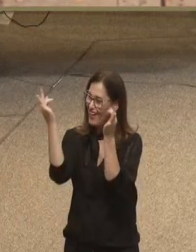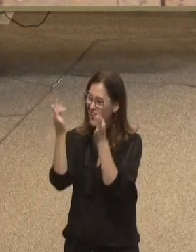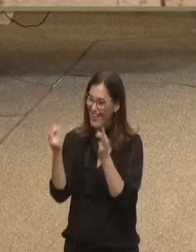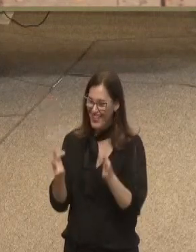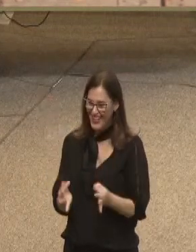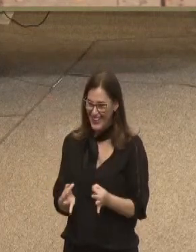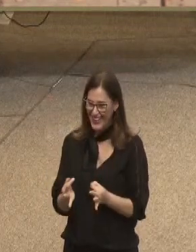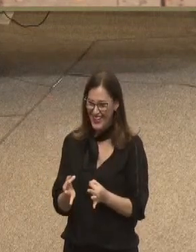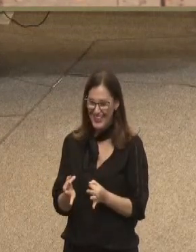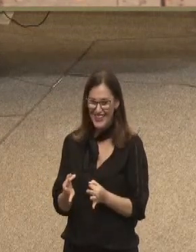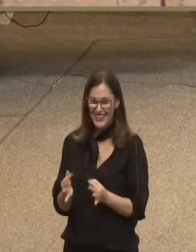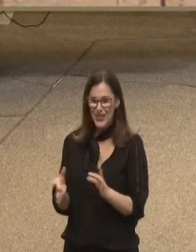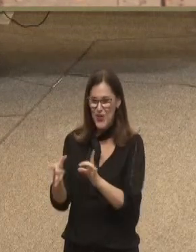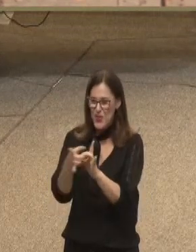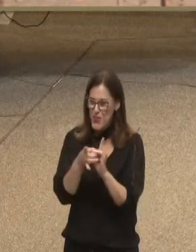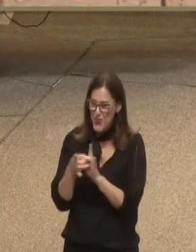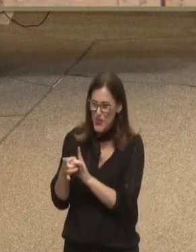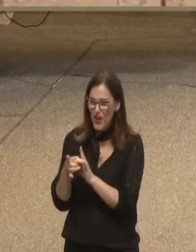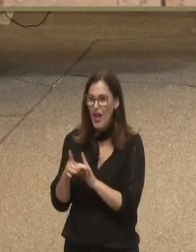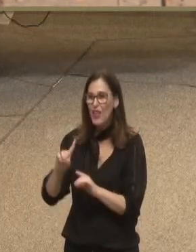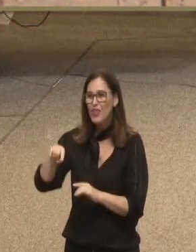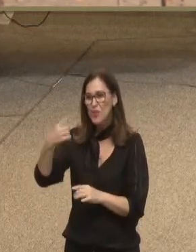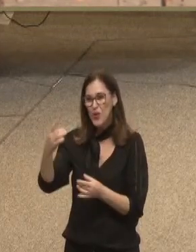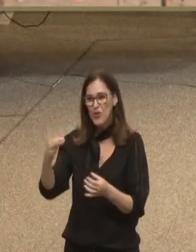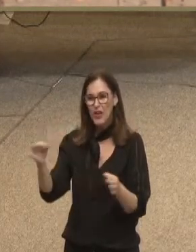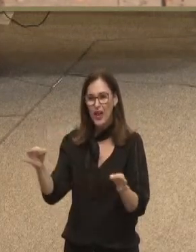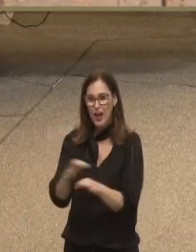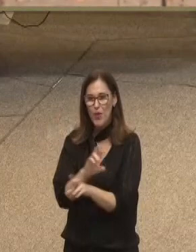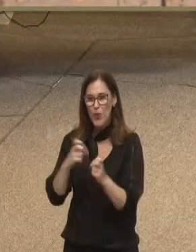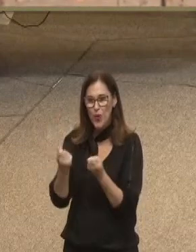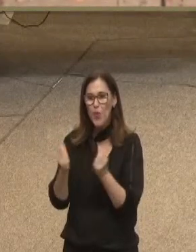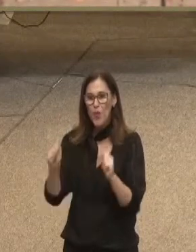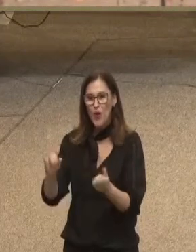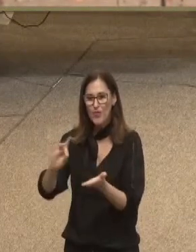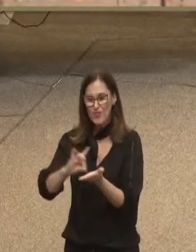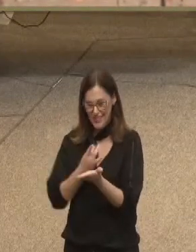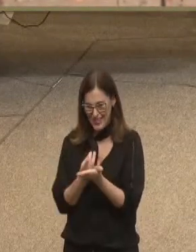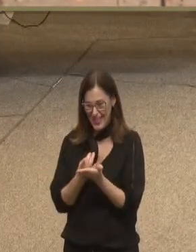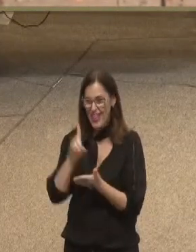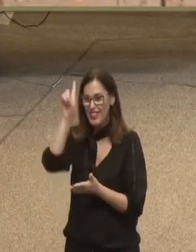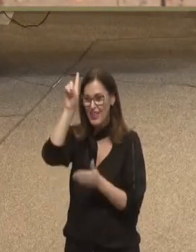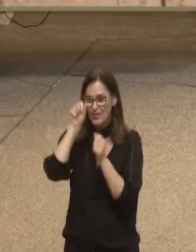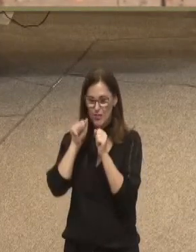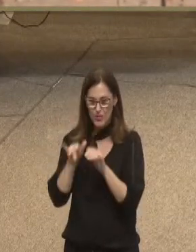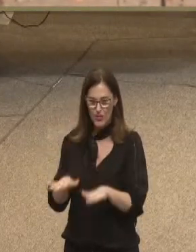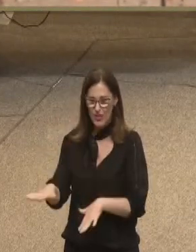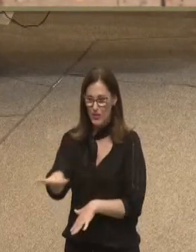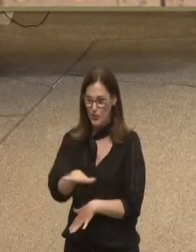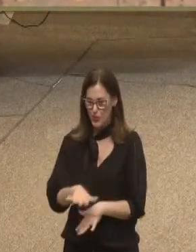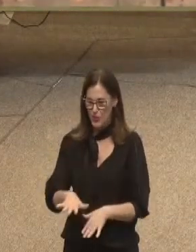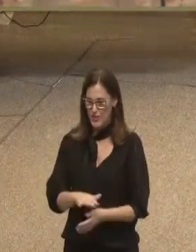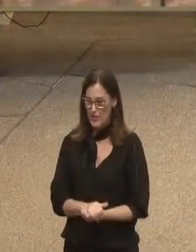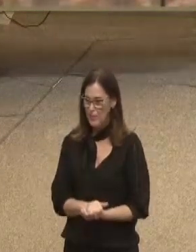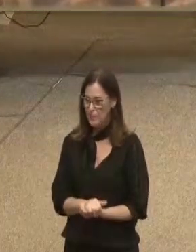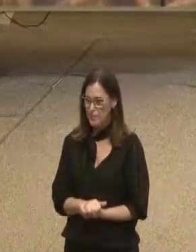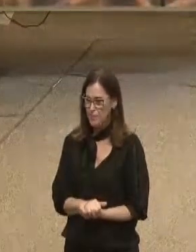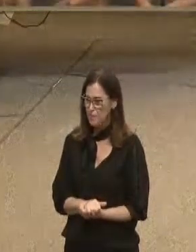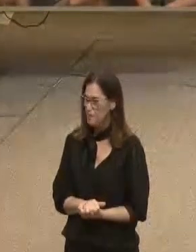e, portanto, todos ao final deste culto já devem fazer a sua inscrição. Deus a todos abençoe.